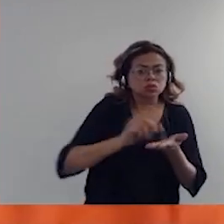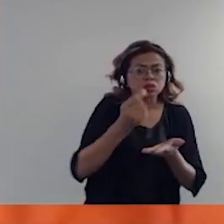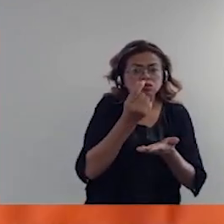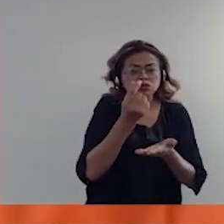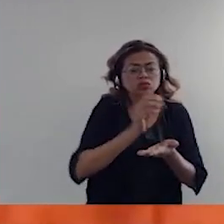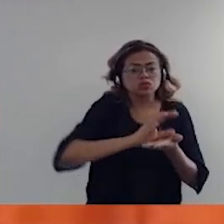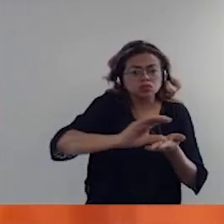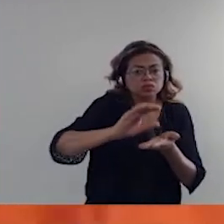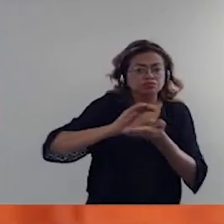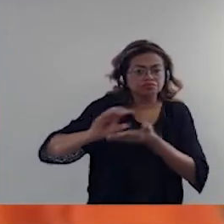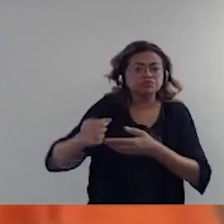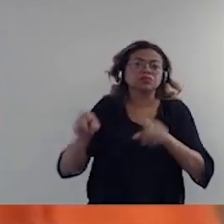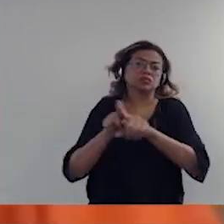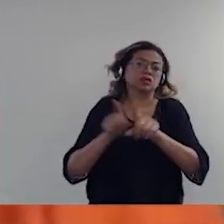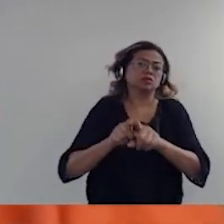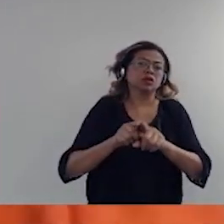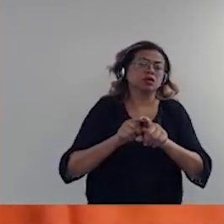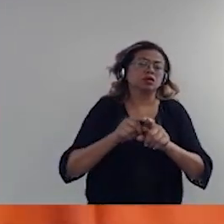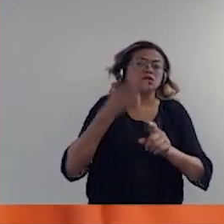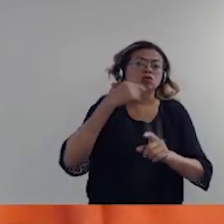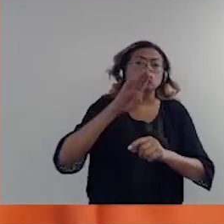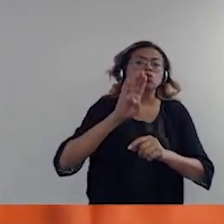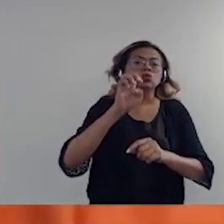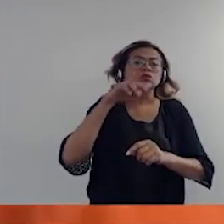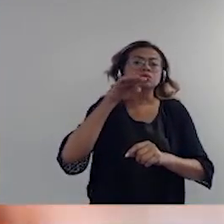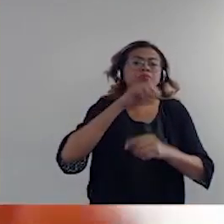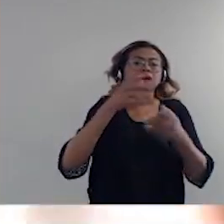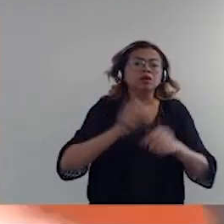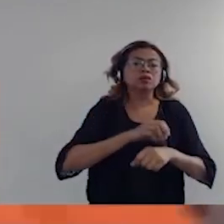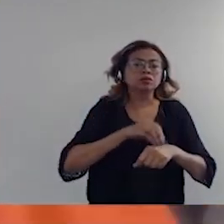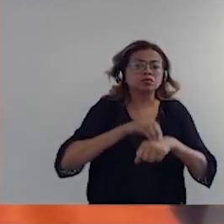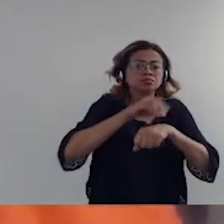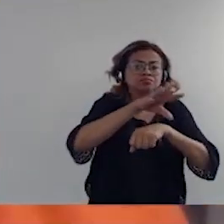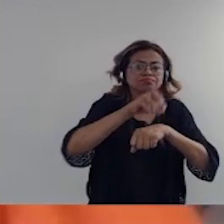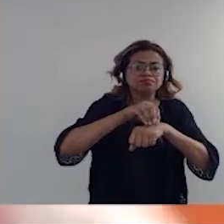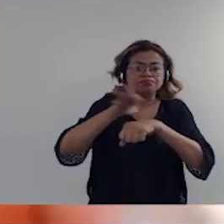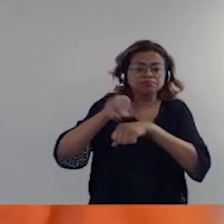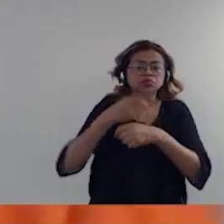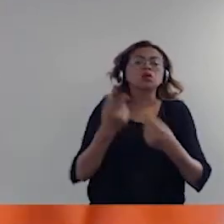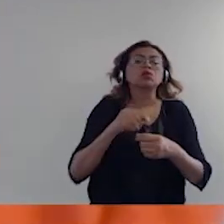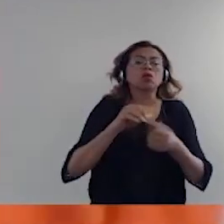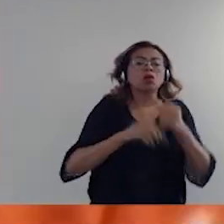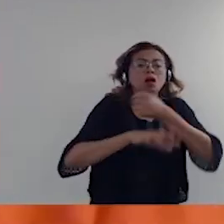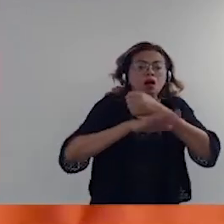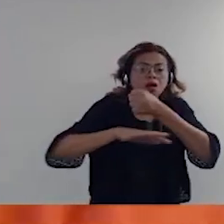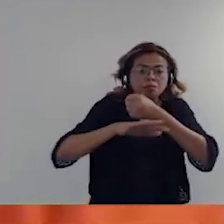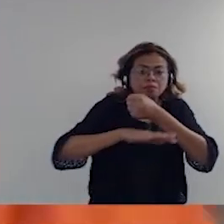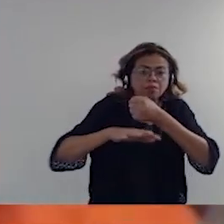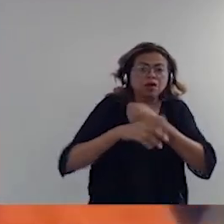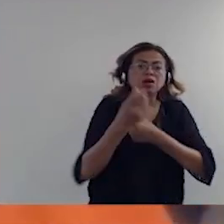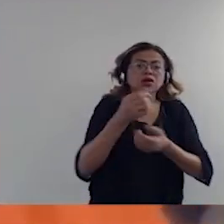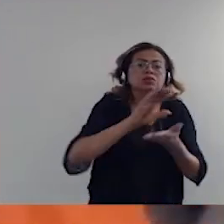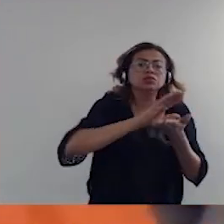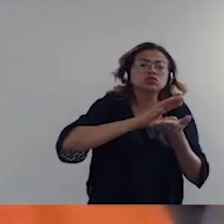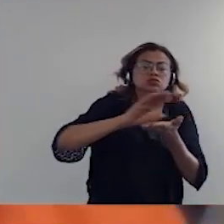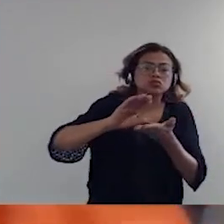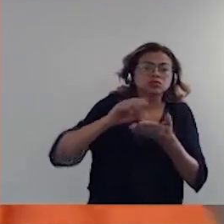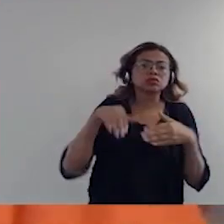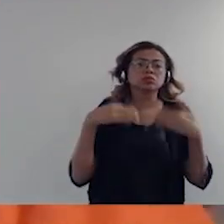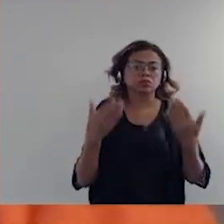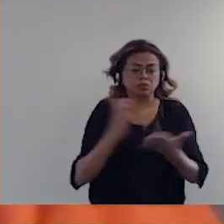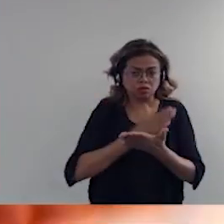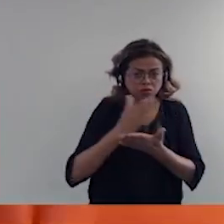quanto ao grau de universalização dos benefícios. A base de financiamento, qual é a divergência?